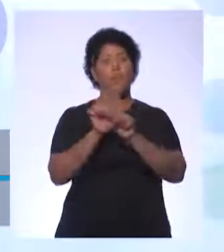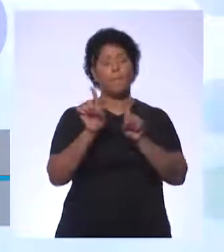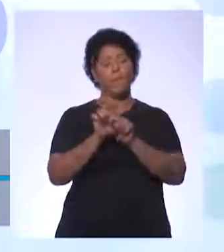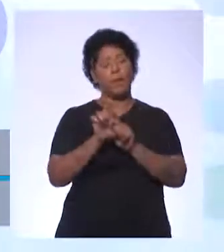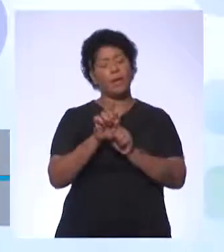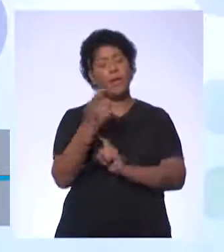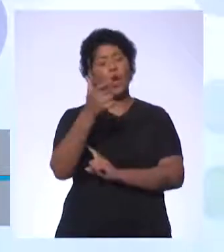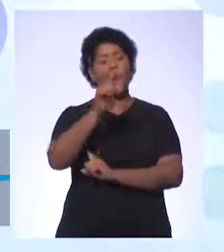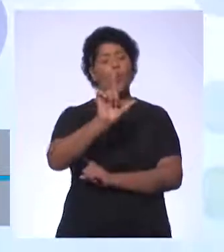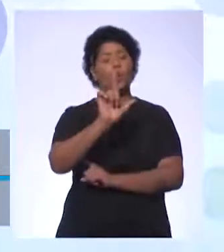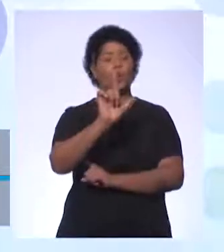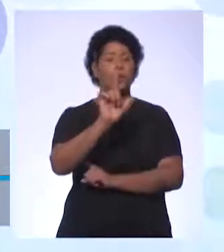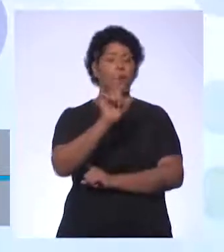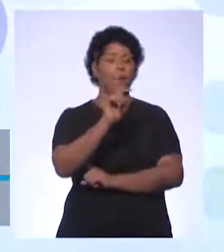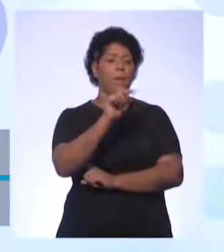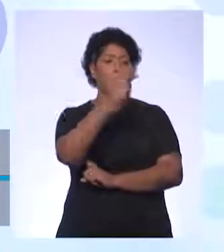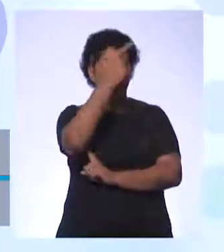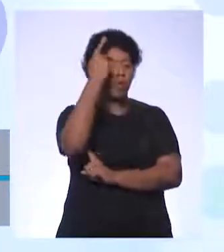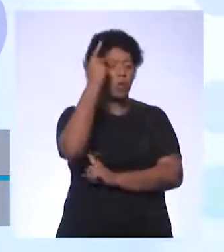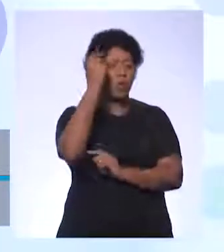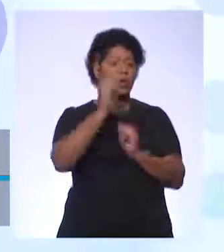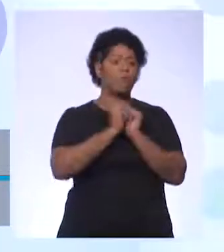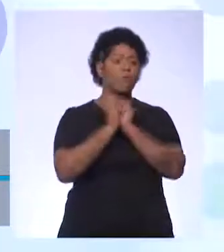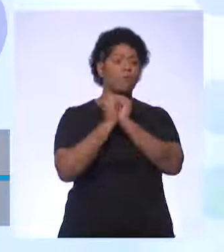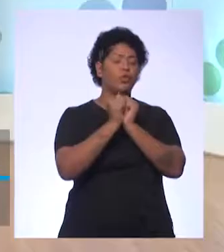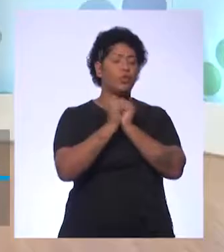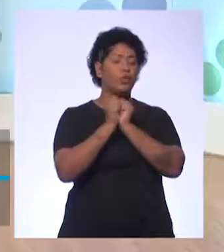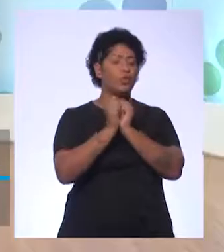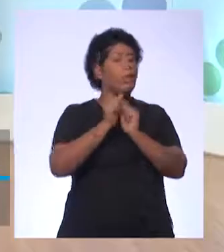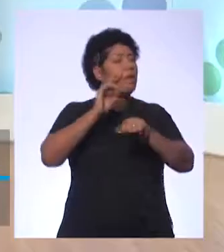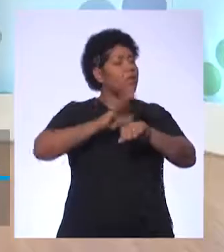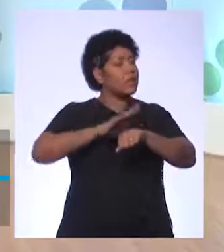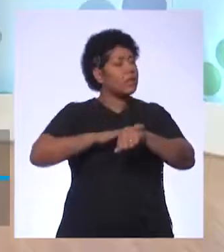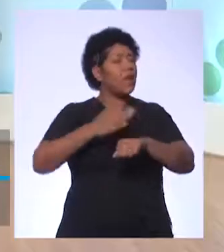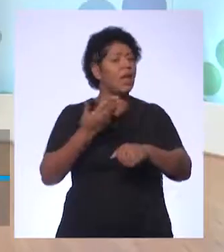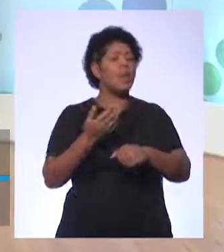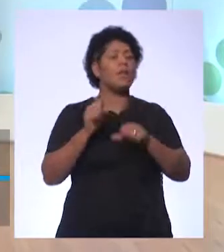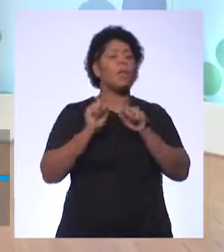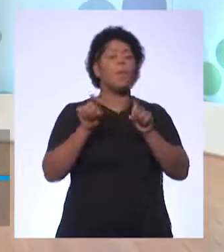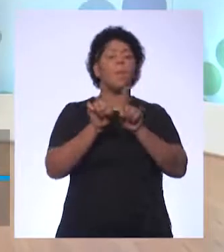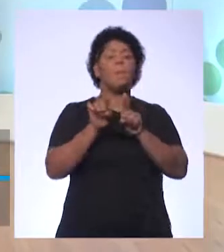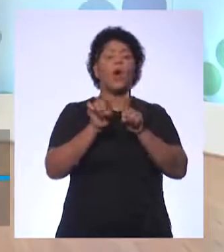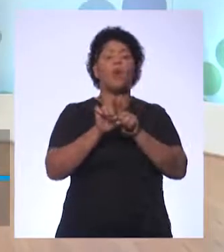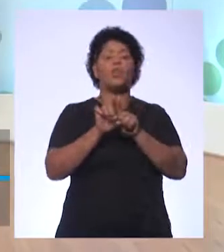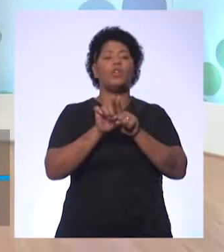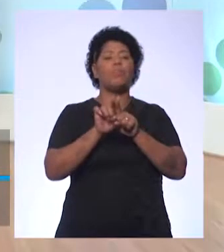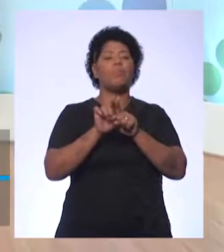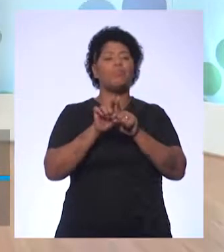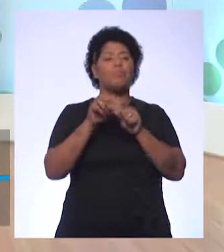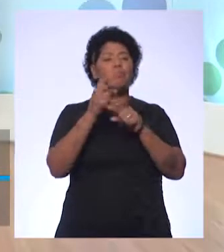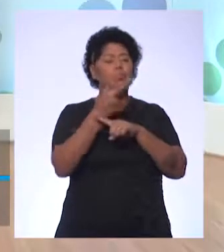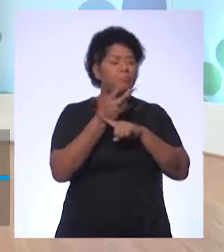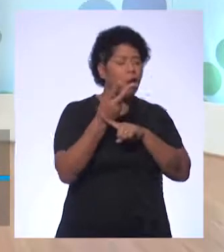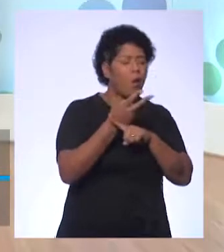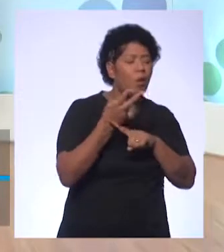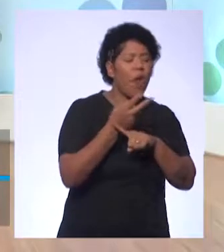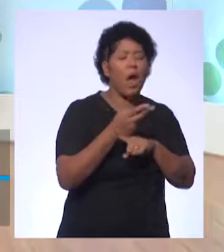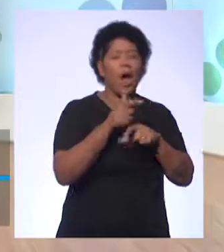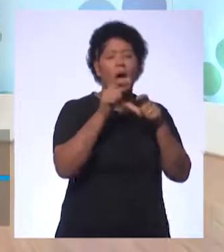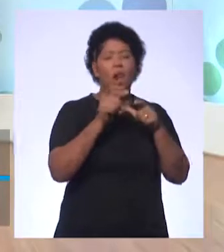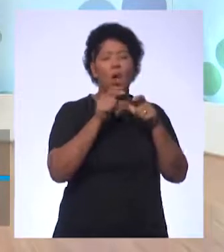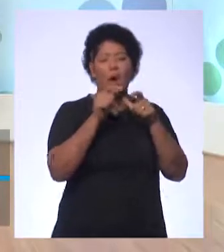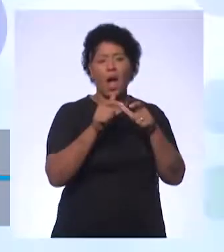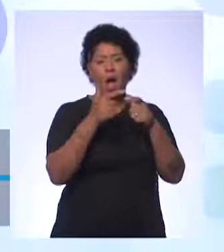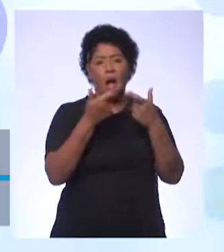podem procurar aí também sites, procurar também aplicativos que conseguem fazer esse tipo de edição, tá? Então, pensa